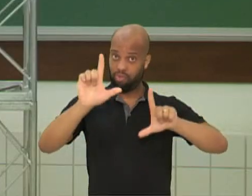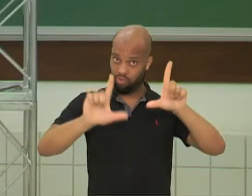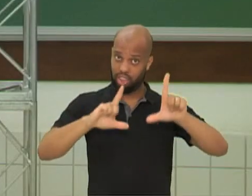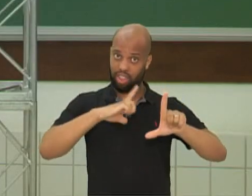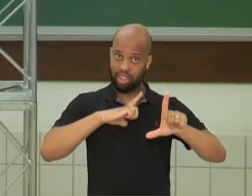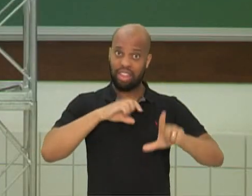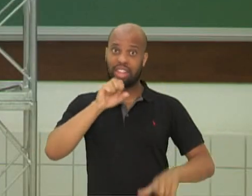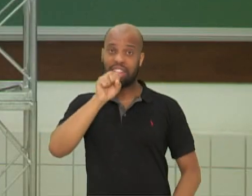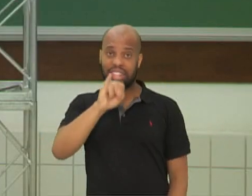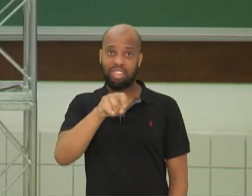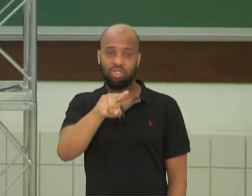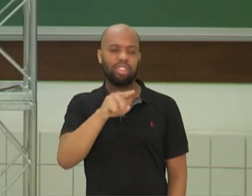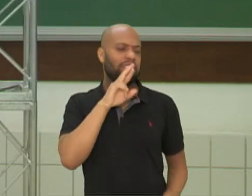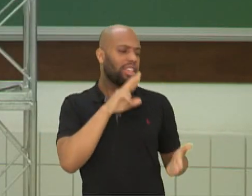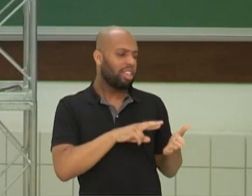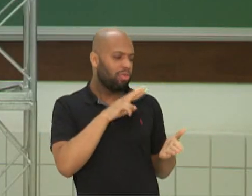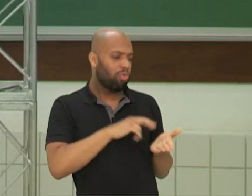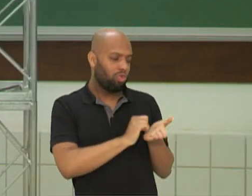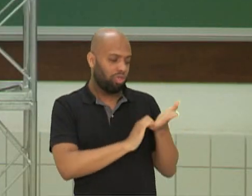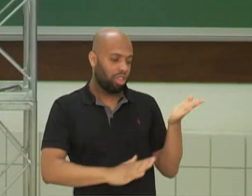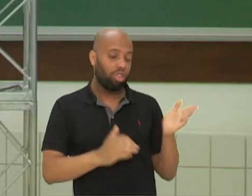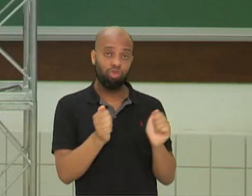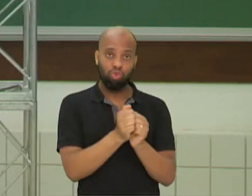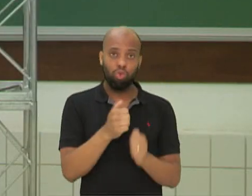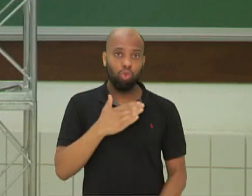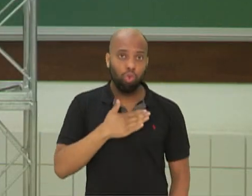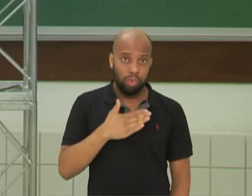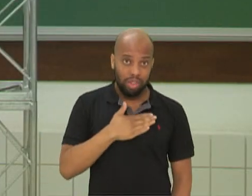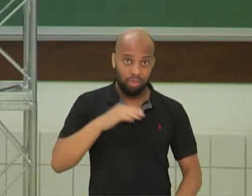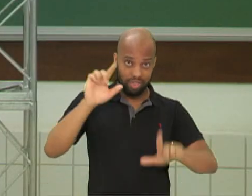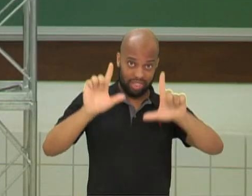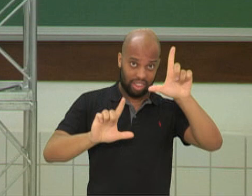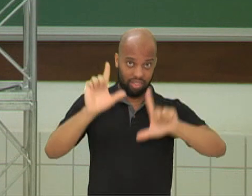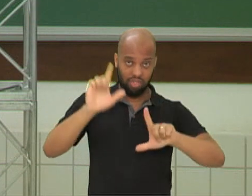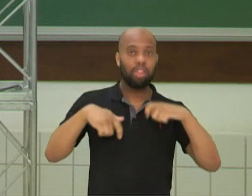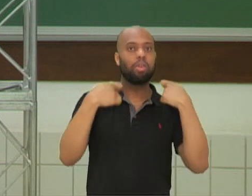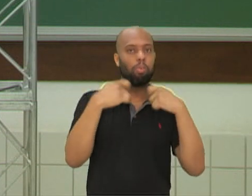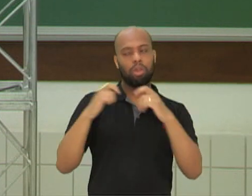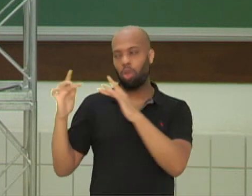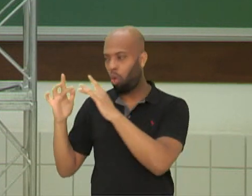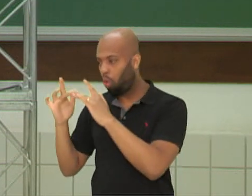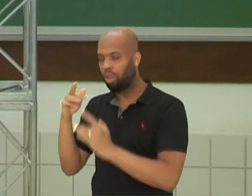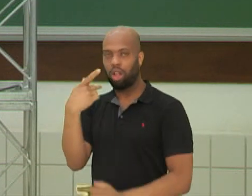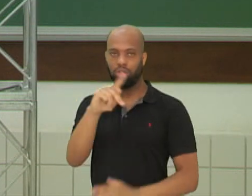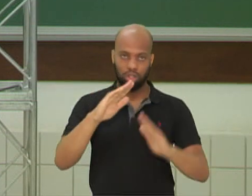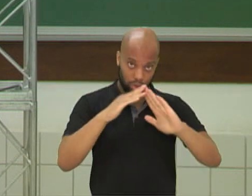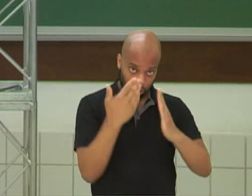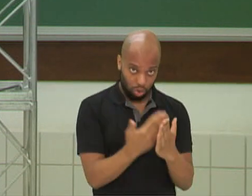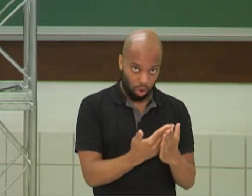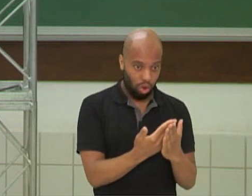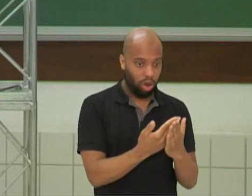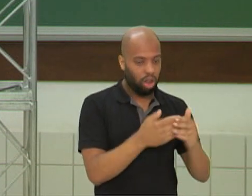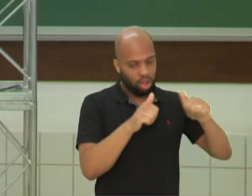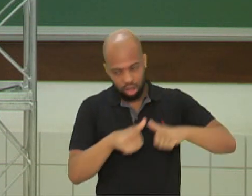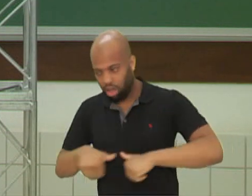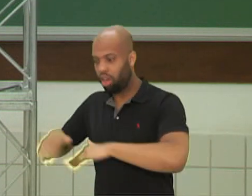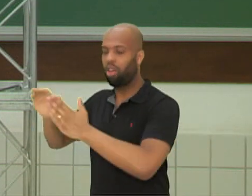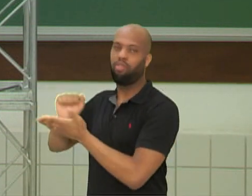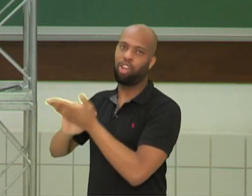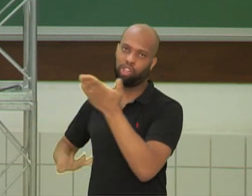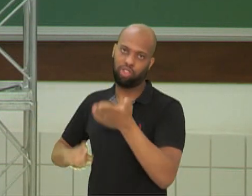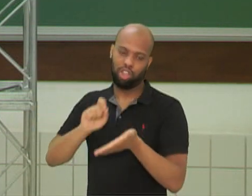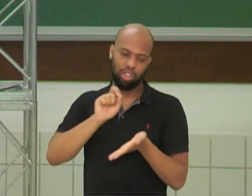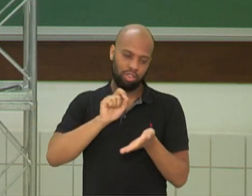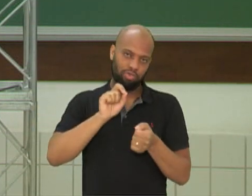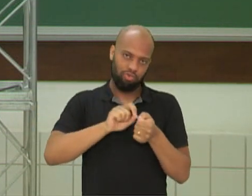Se você está resolvendo as atividades aqui com o professor pela TV, não esquece de entrar em contato com a escola para entregar essas atividades, certo? E